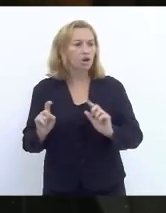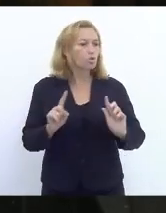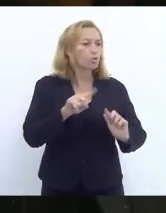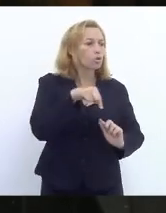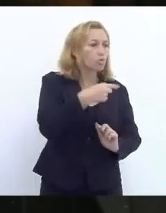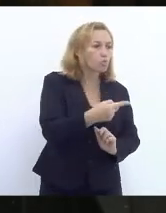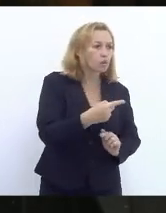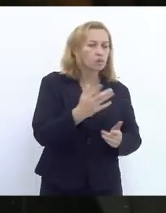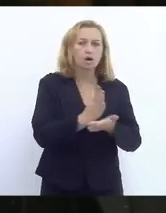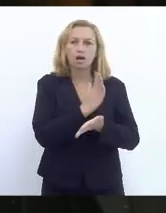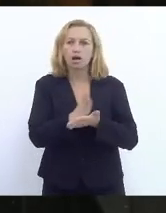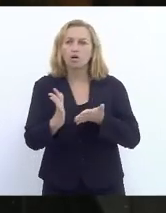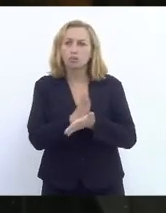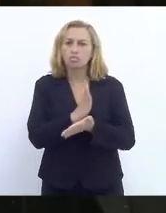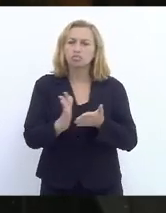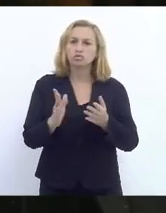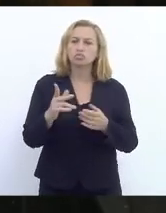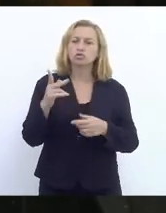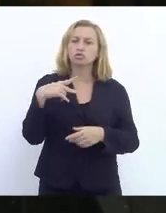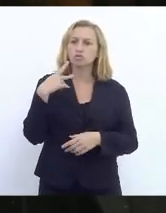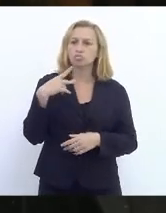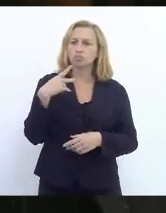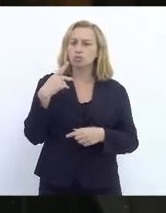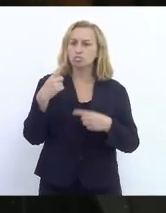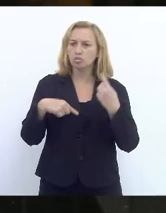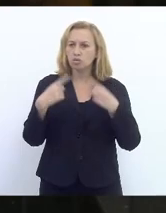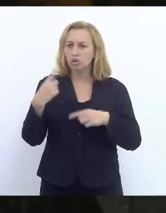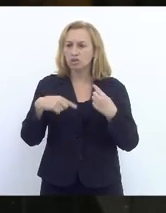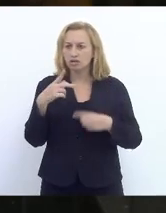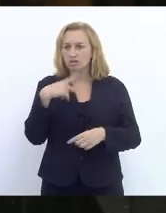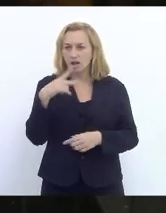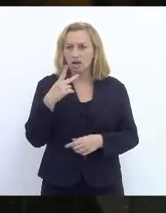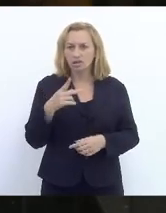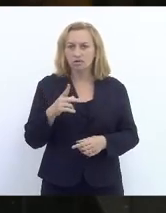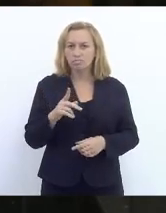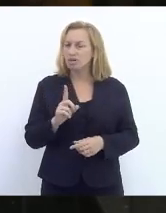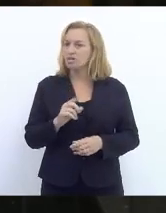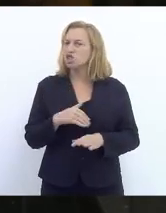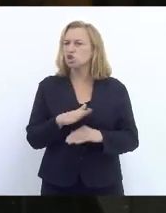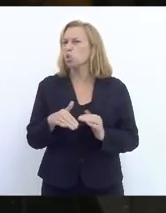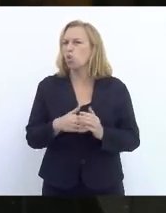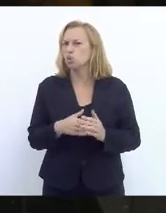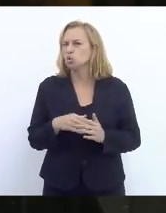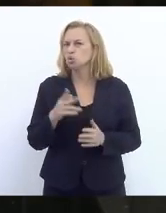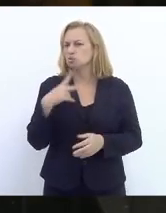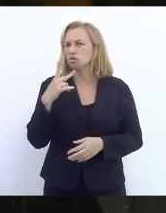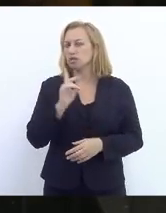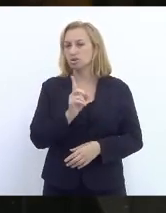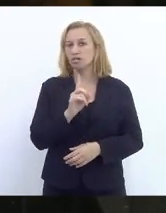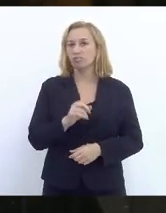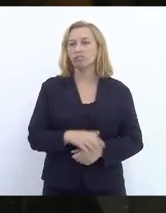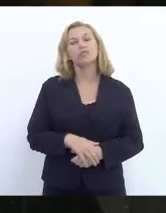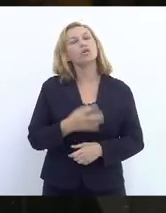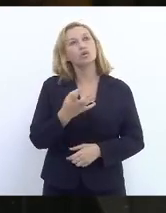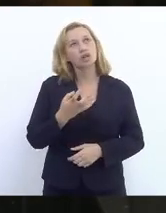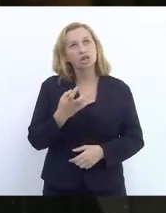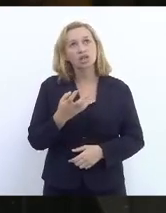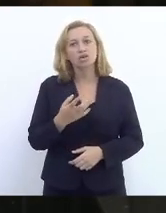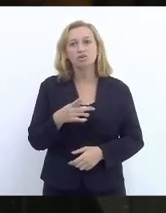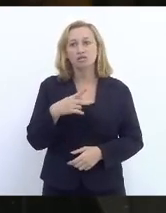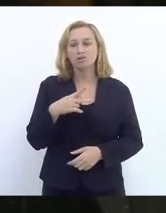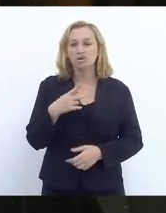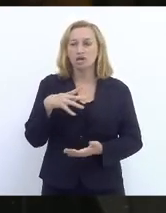protestando manifestando-se propondo mas não é a imensa maioria Então queria deixar também